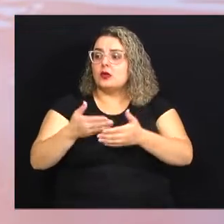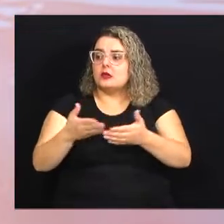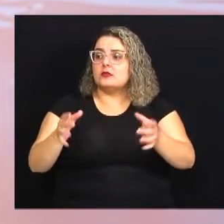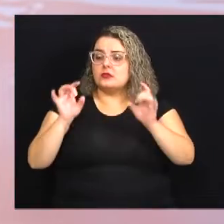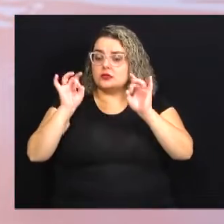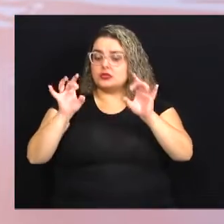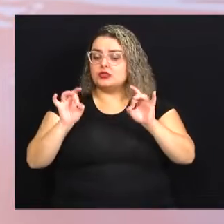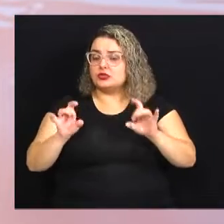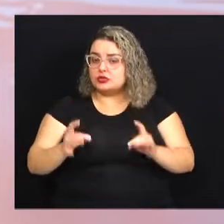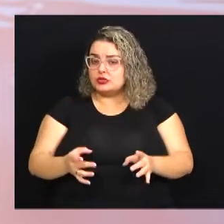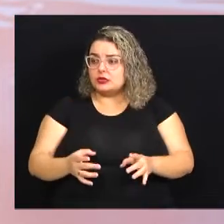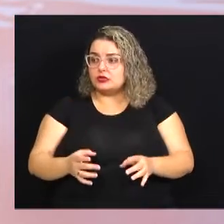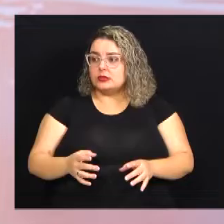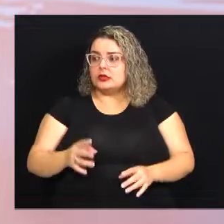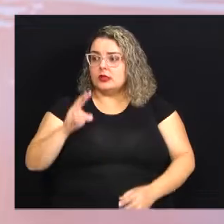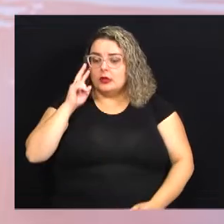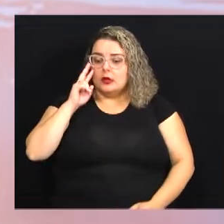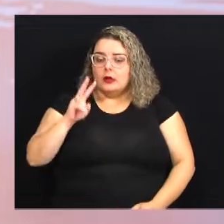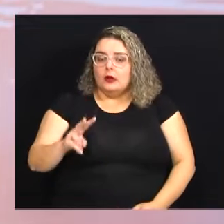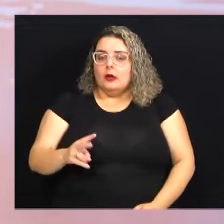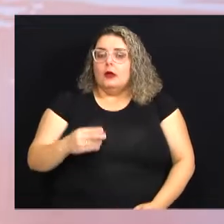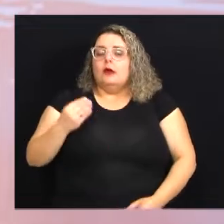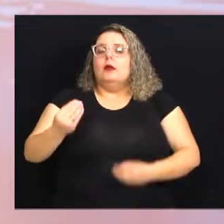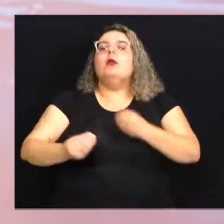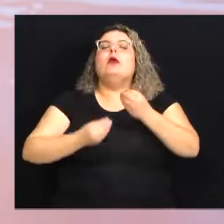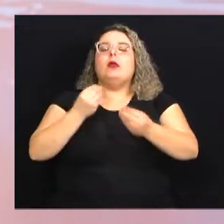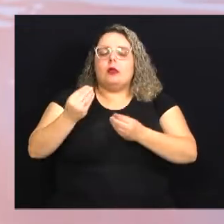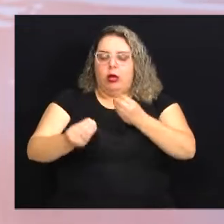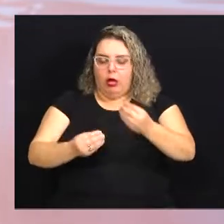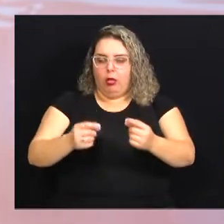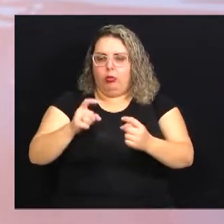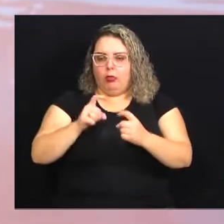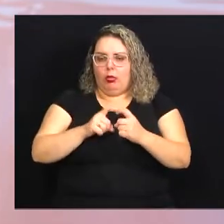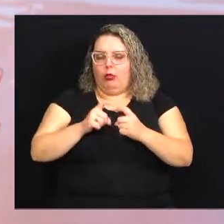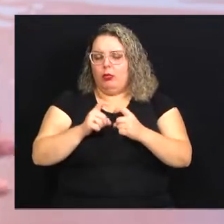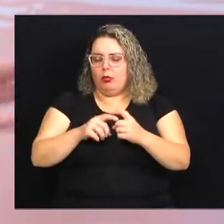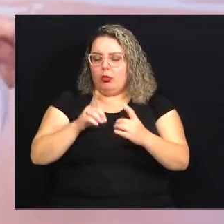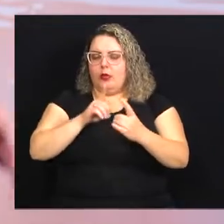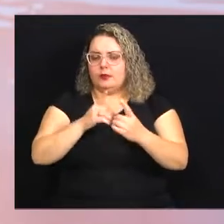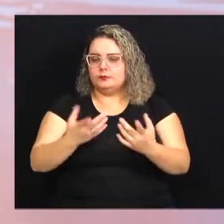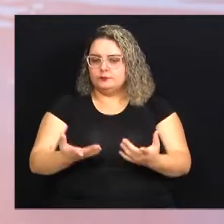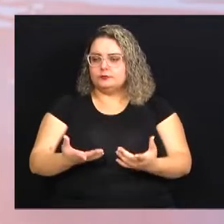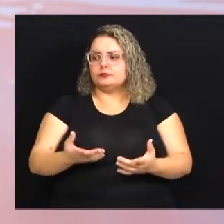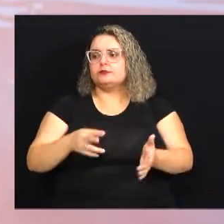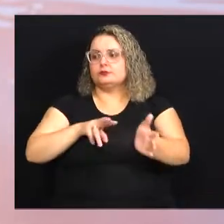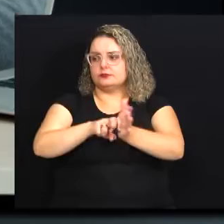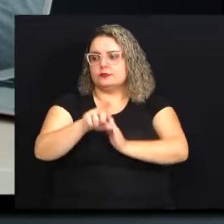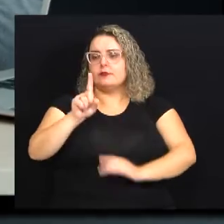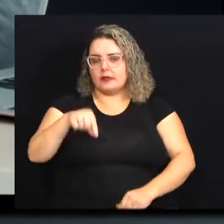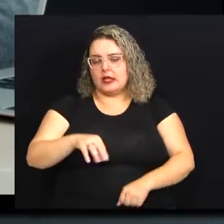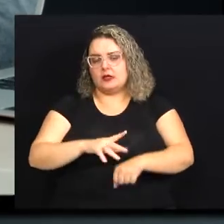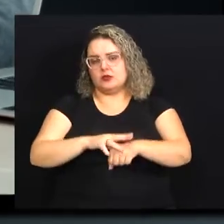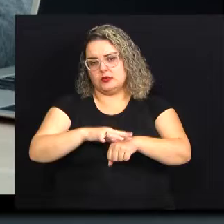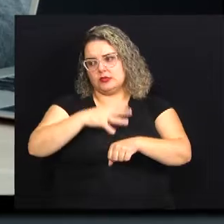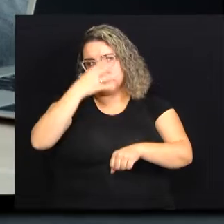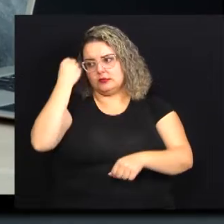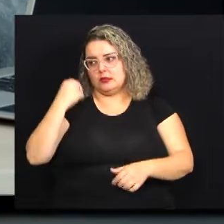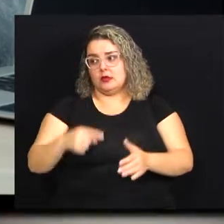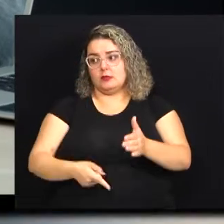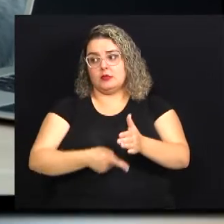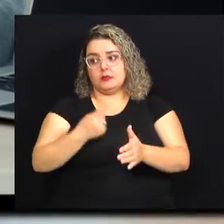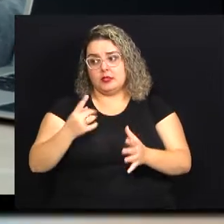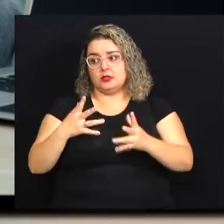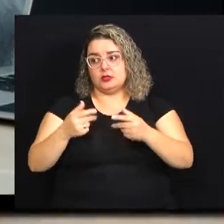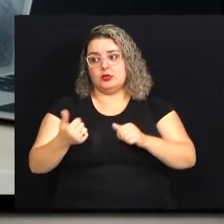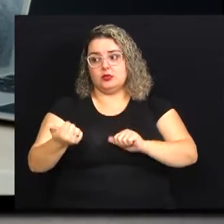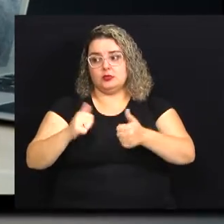especialistas, olham ali? Como que é essa consulta para chegar até no diagnóstico? Olha, está com Alzheimer. Primeiro, toda uma